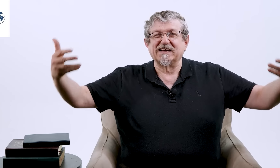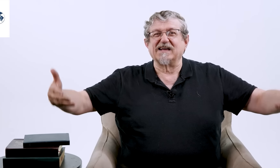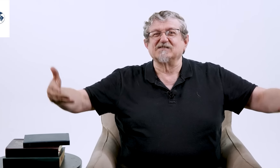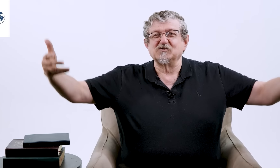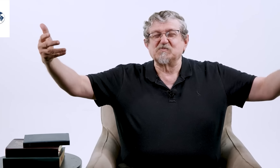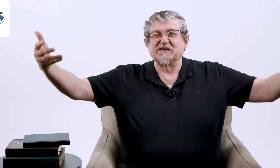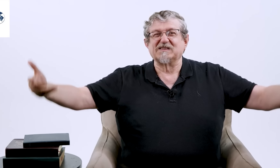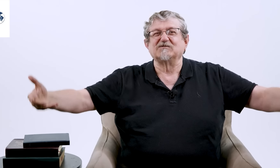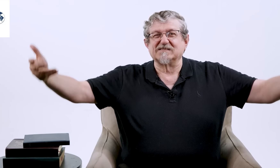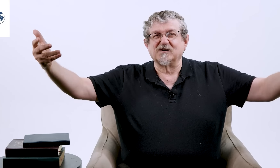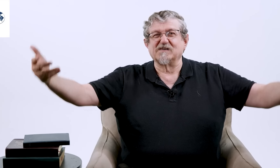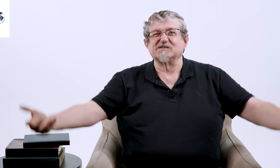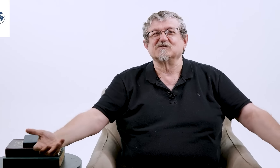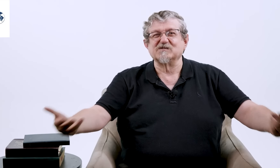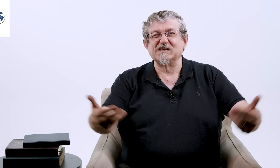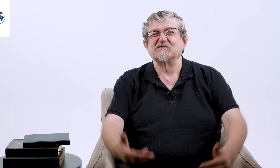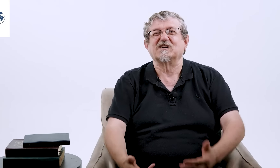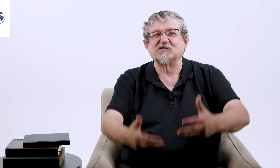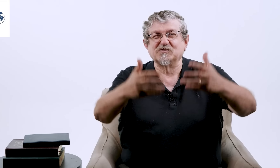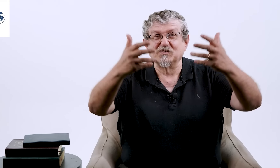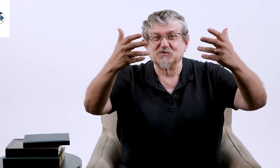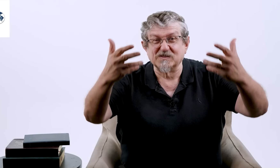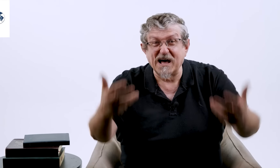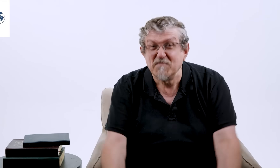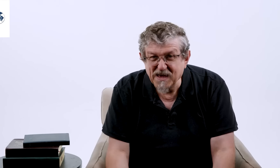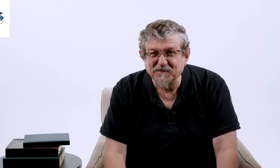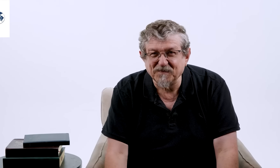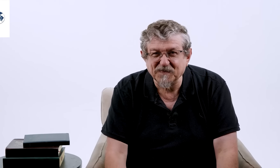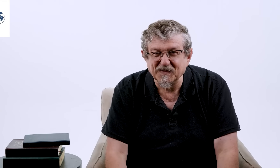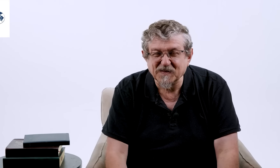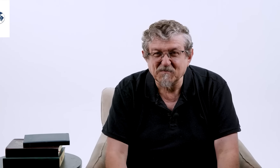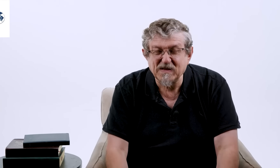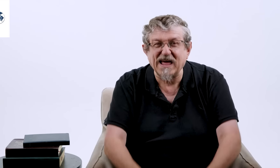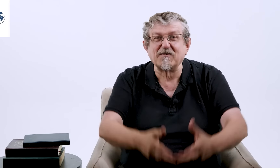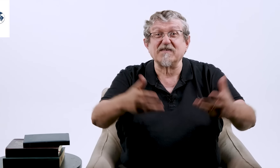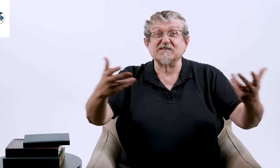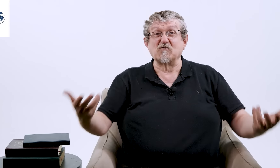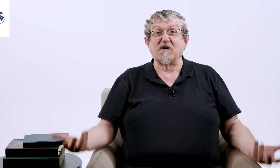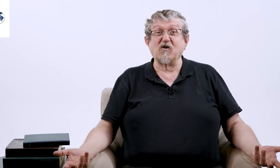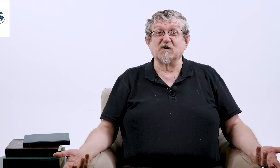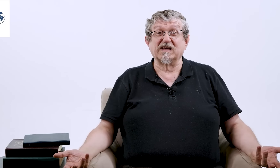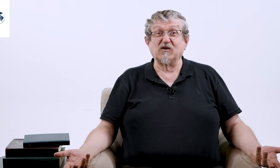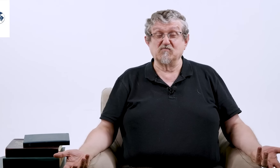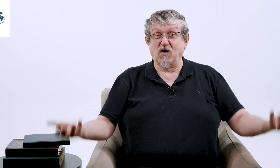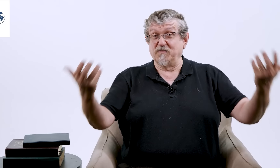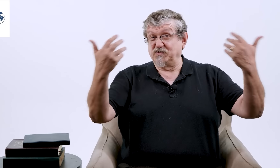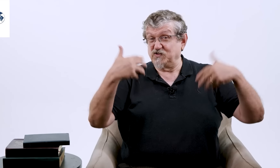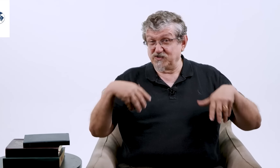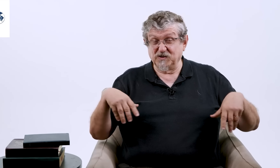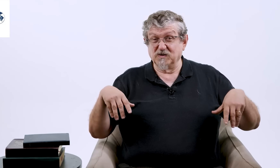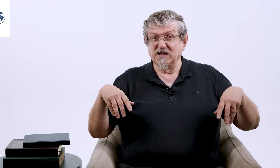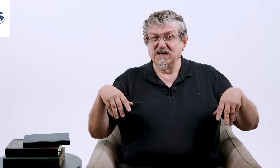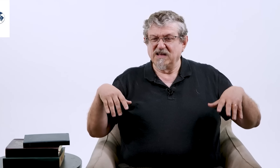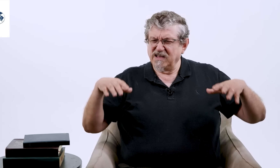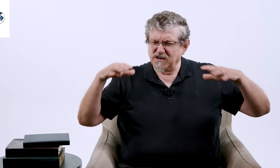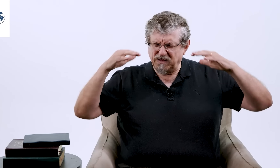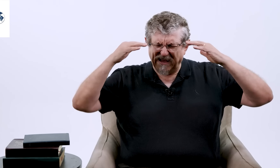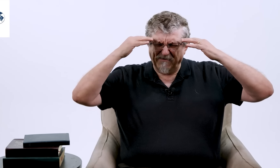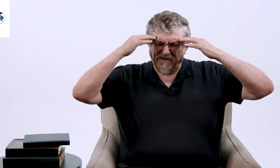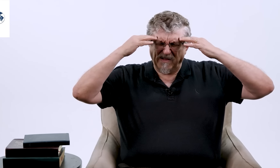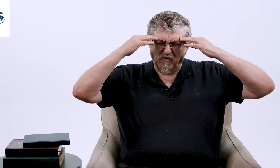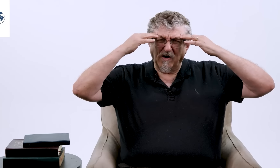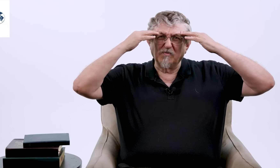da graça e no perdão, na salvação que eu tenho em Cristo Jesus. Amém! Me leva a vencer o mal, porque o mal me atingindo,